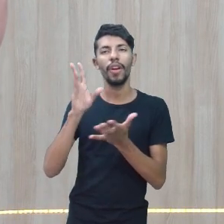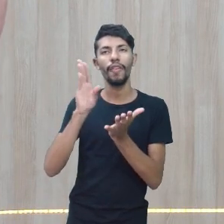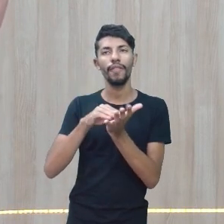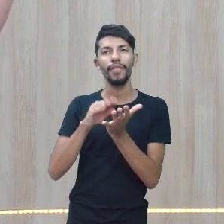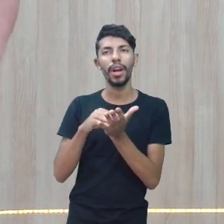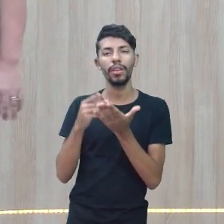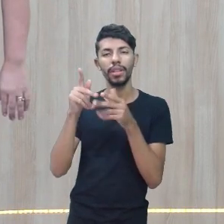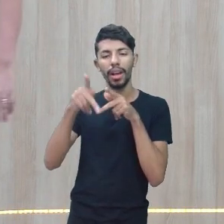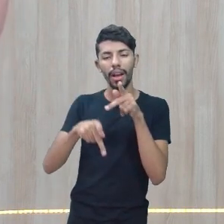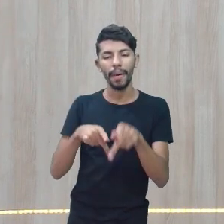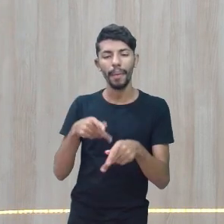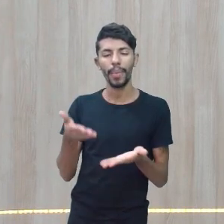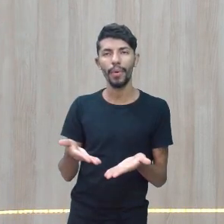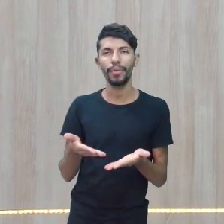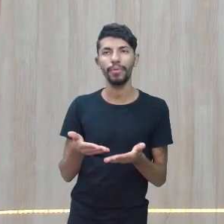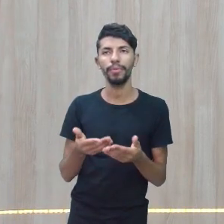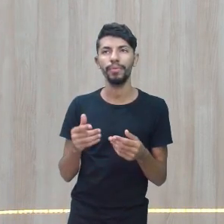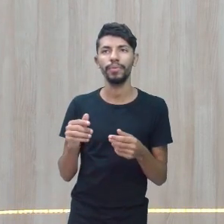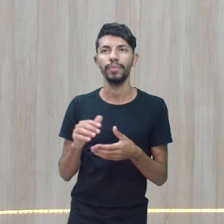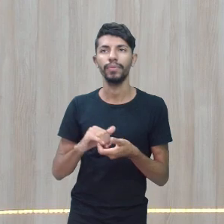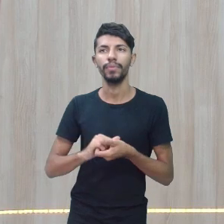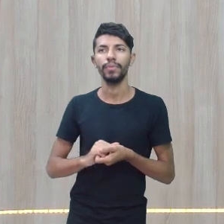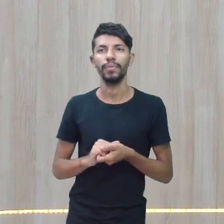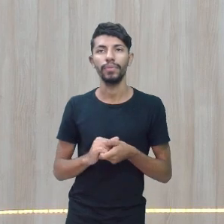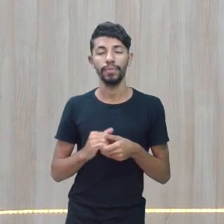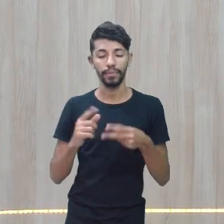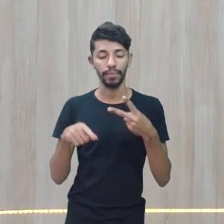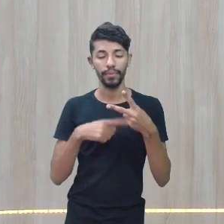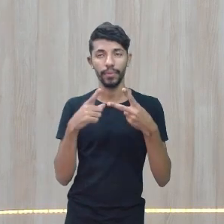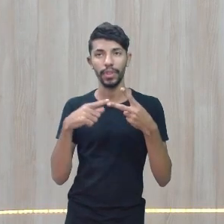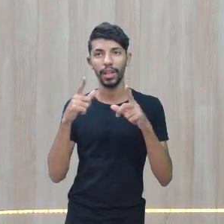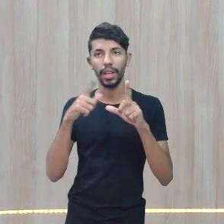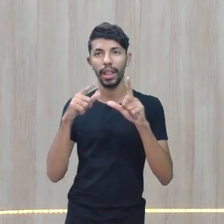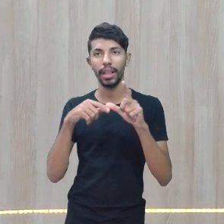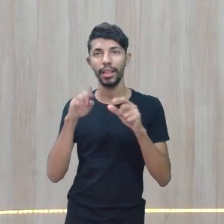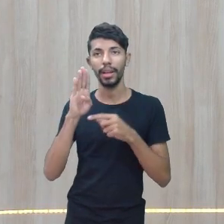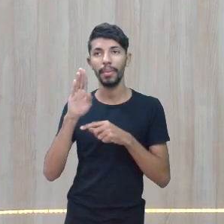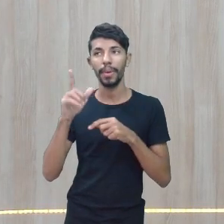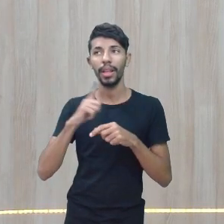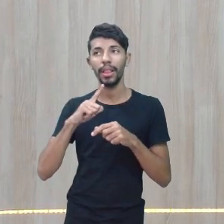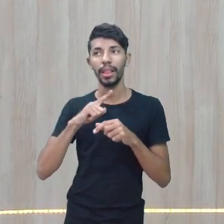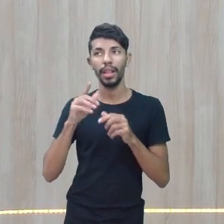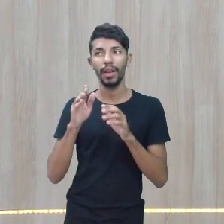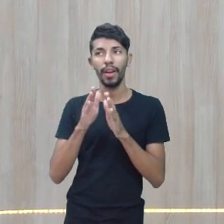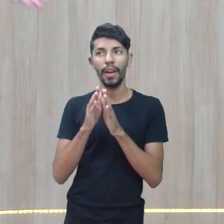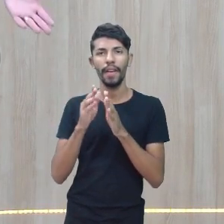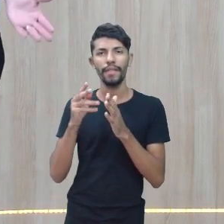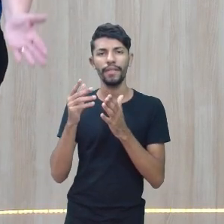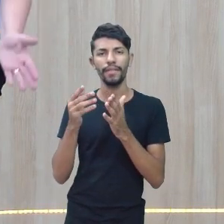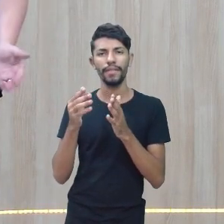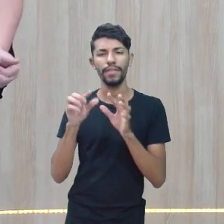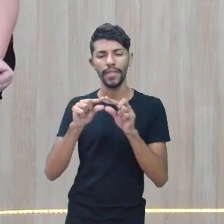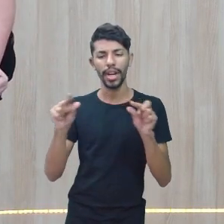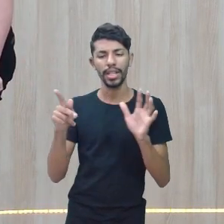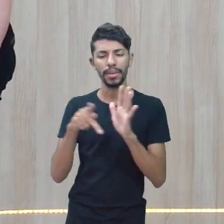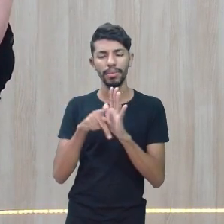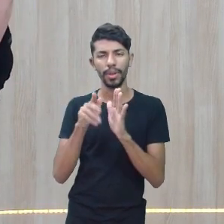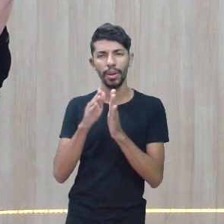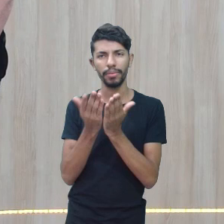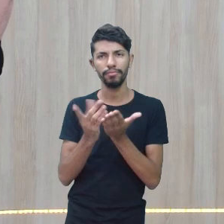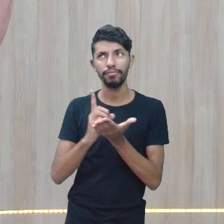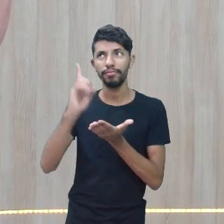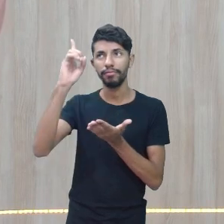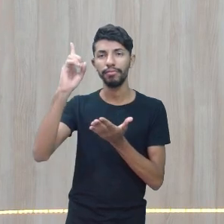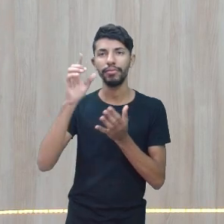temos uma frasezinha, não é? Da Bíblia Sagrada, que é o livro mais lido no mundo. E